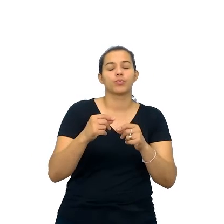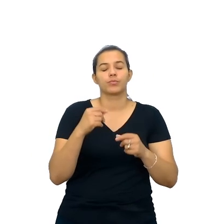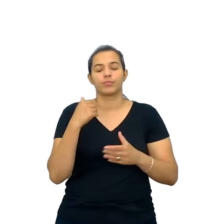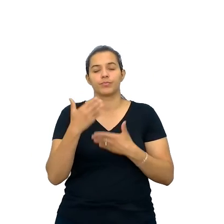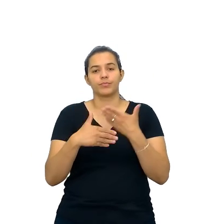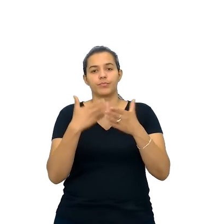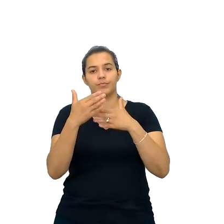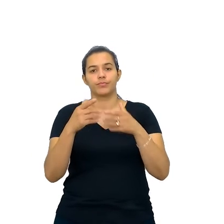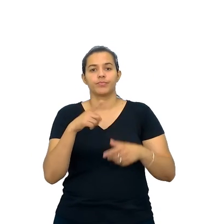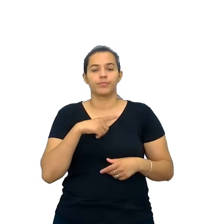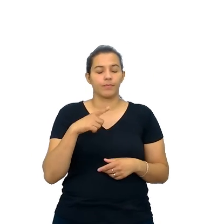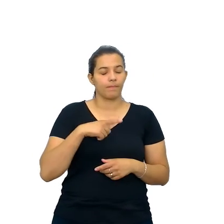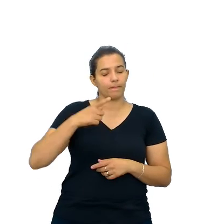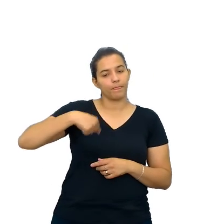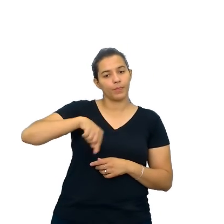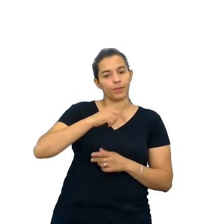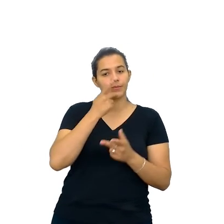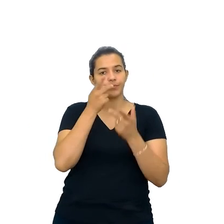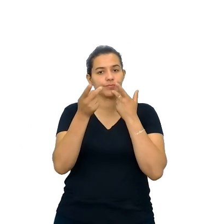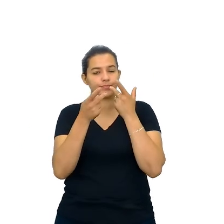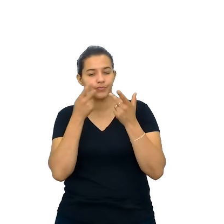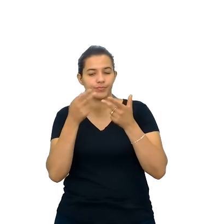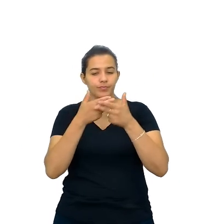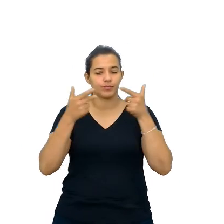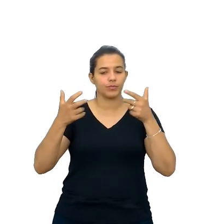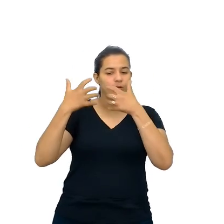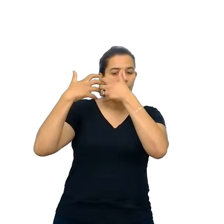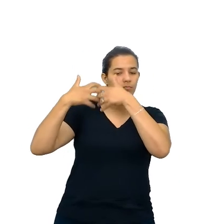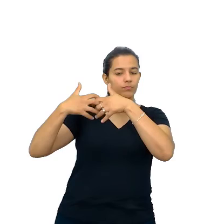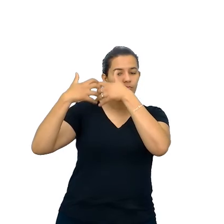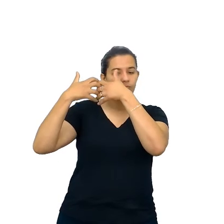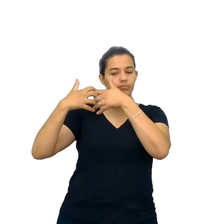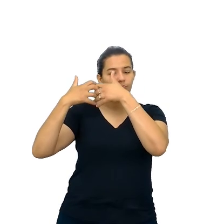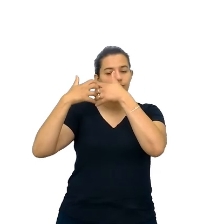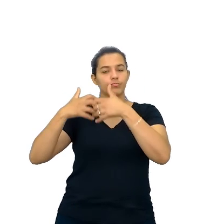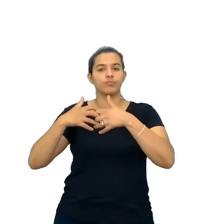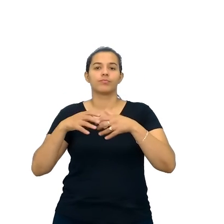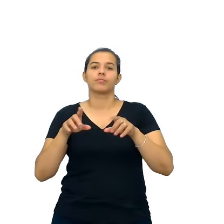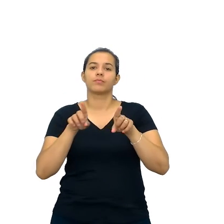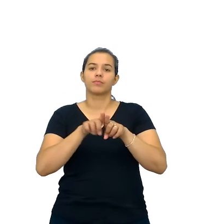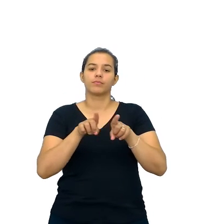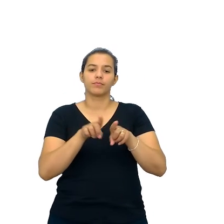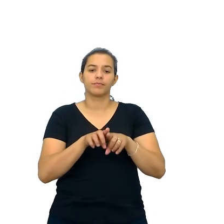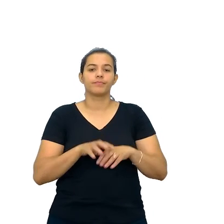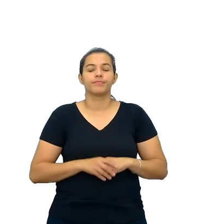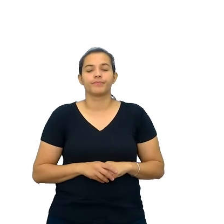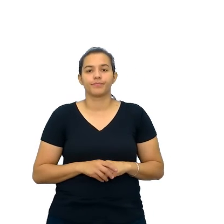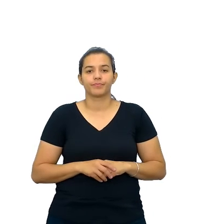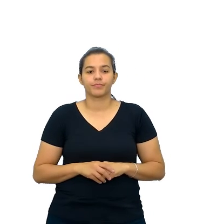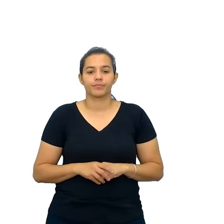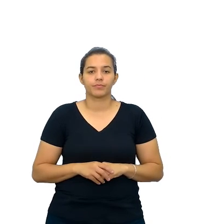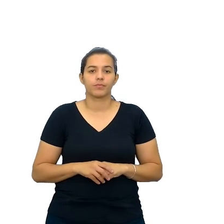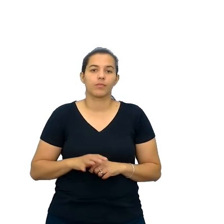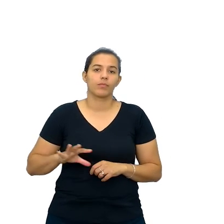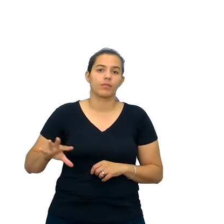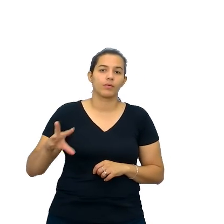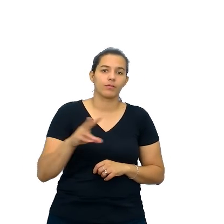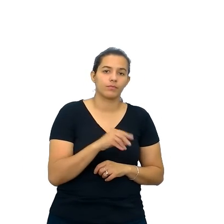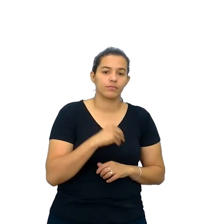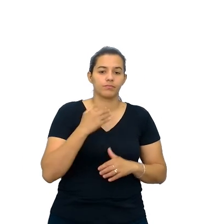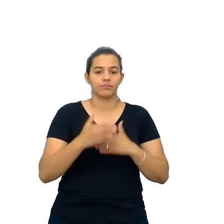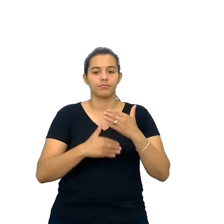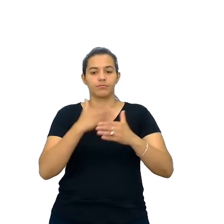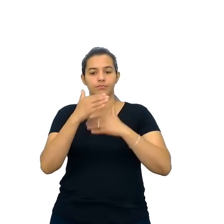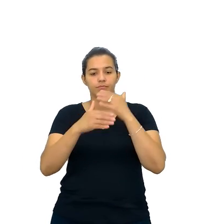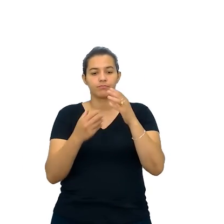que nós falamos de funções cognitivas, né, de funções executivas, e também todo o processo